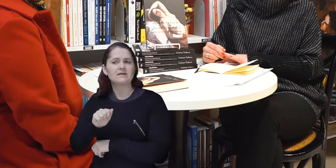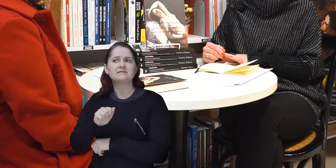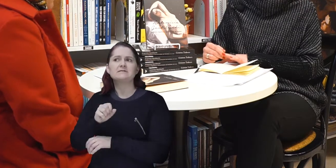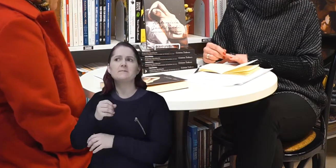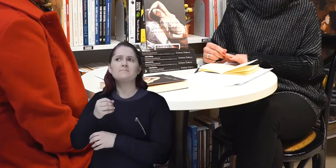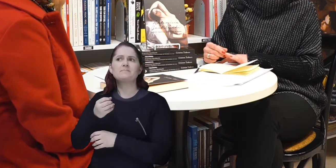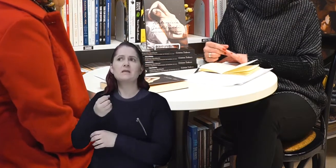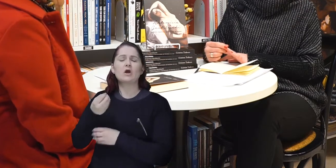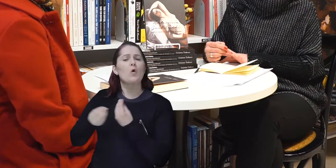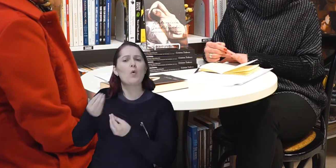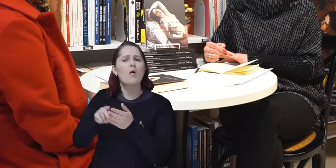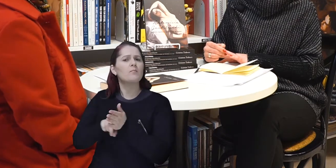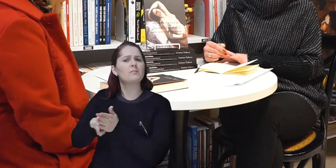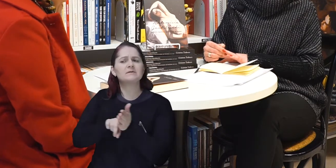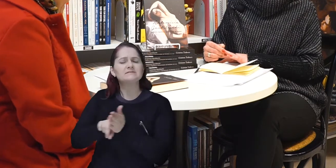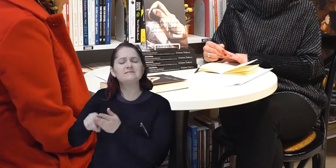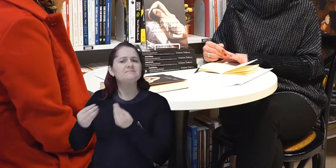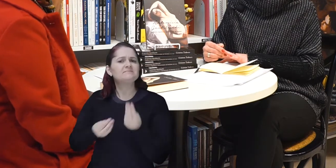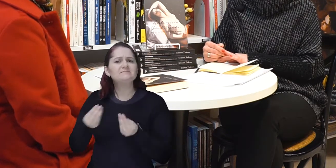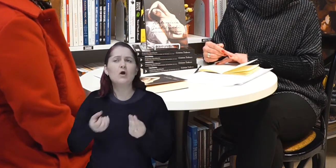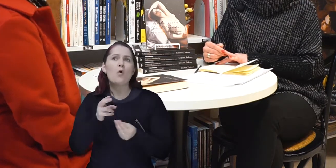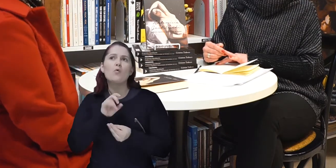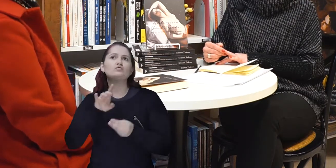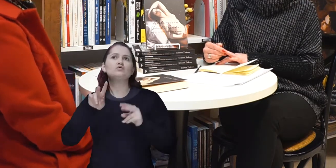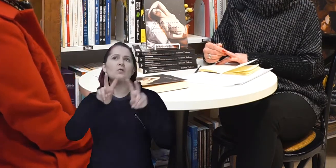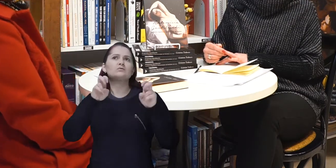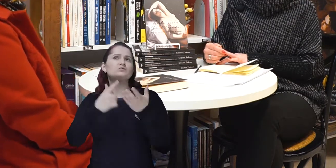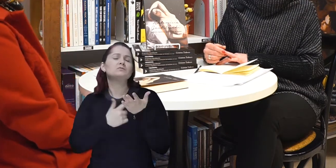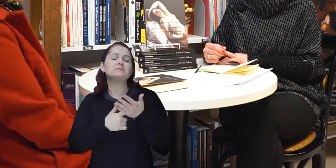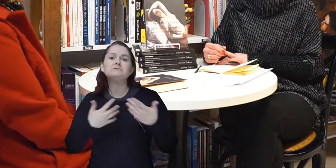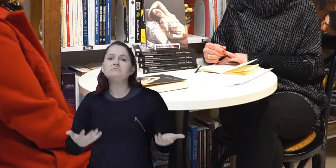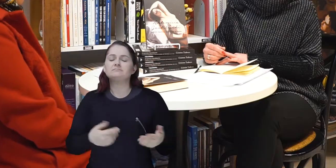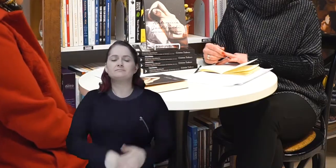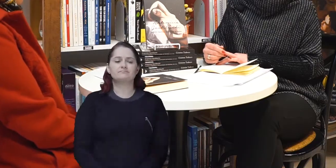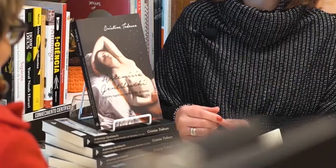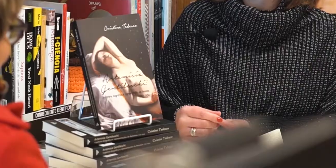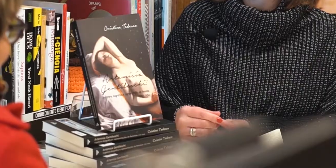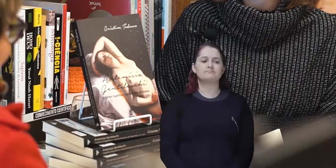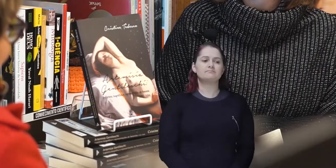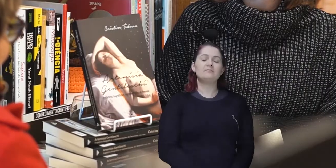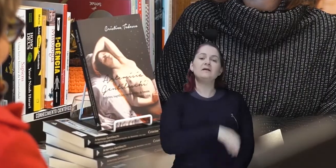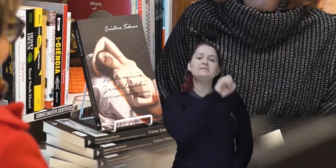livro? Se admiras, como é que foi lidar com essa admiração ao fazer essa pesquisa?